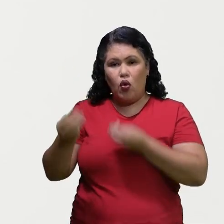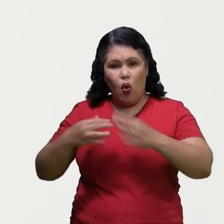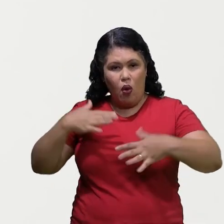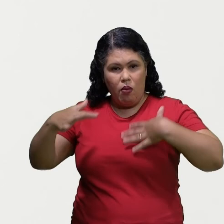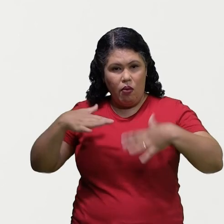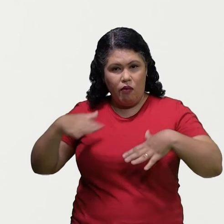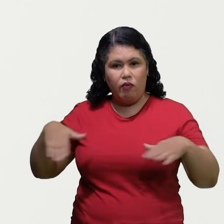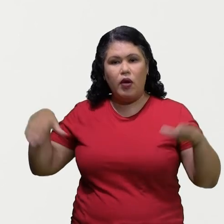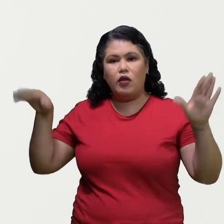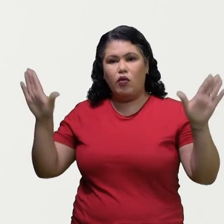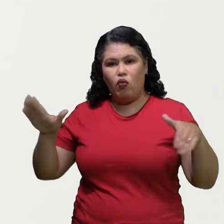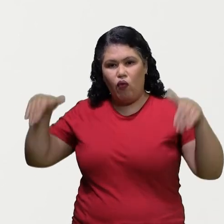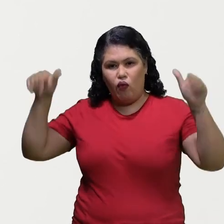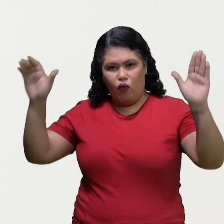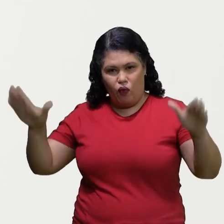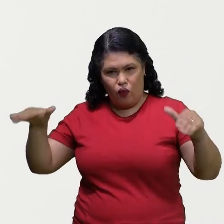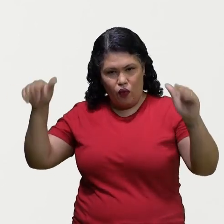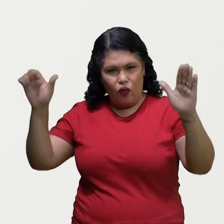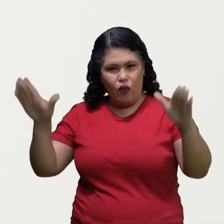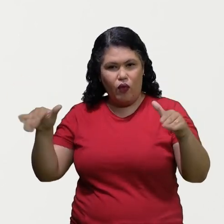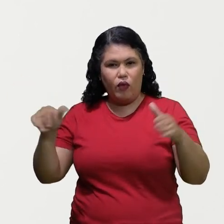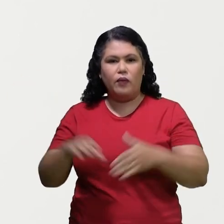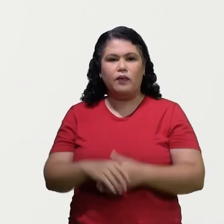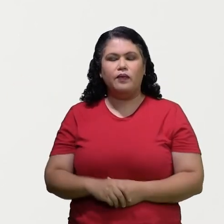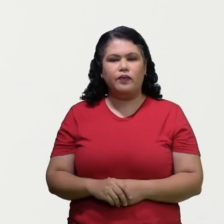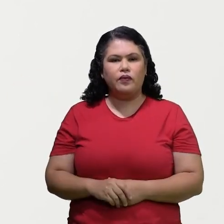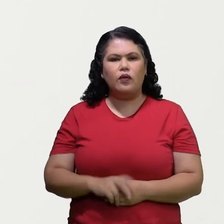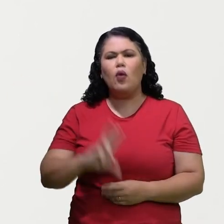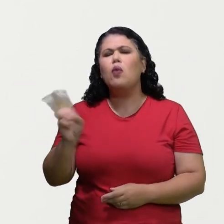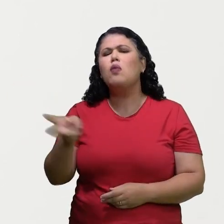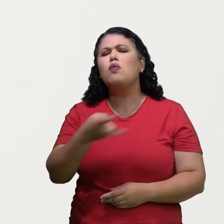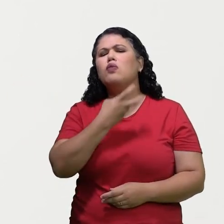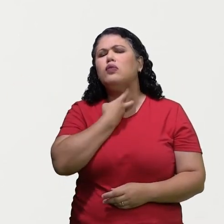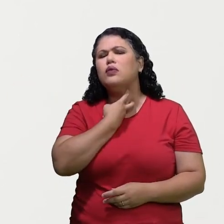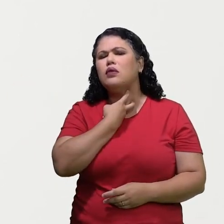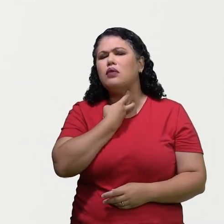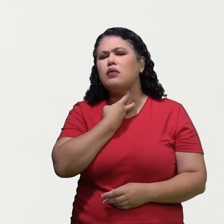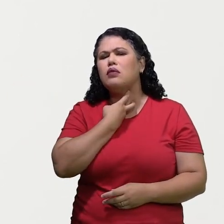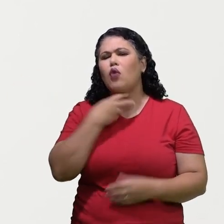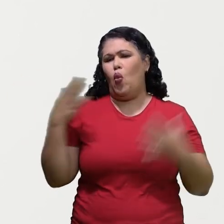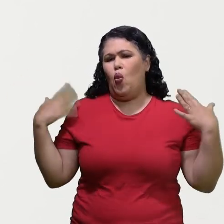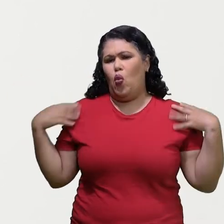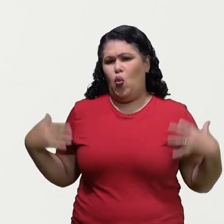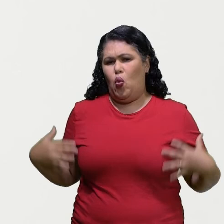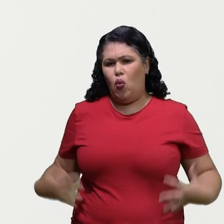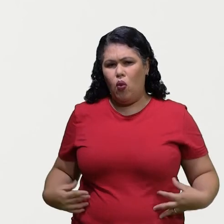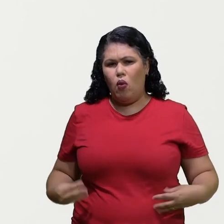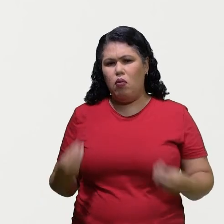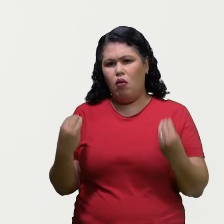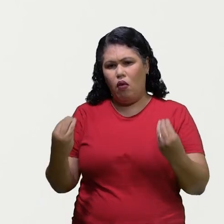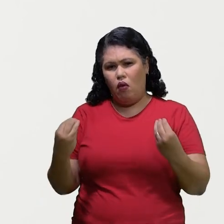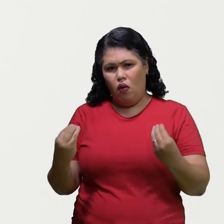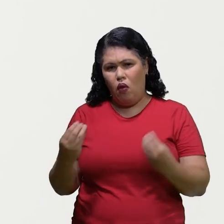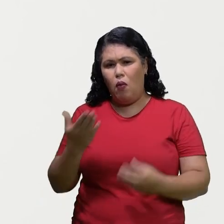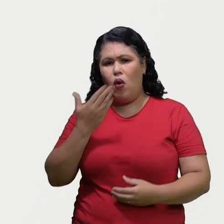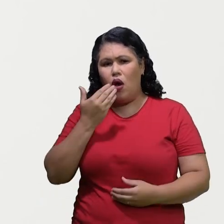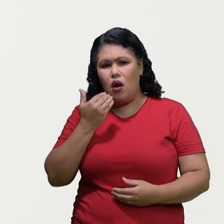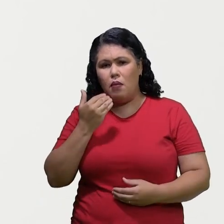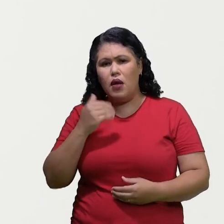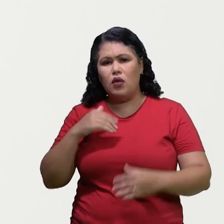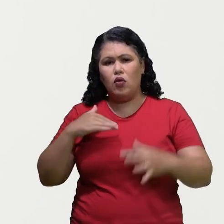muito bem. Ele se desloca pelo voo. Morcego, revestimento, alimentos e deslocamento. Olha